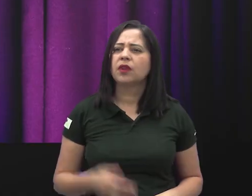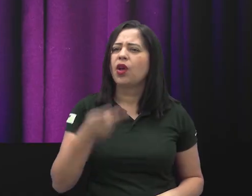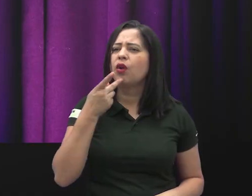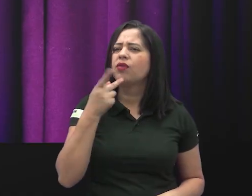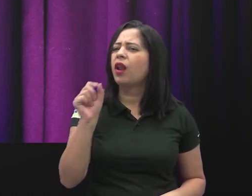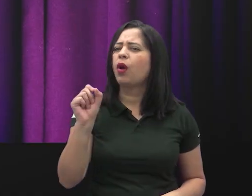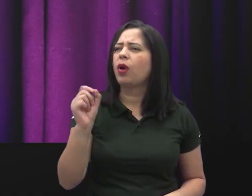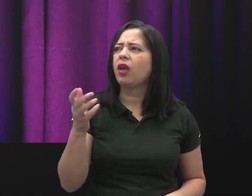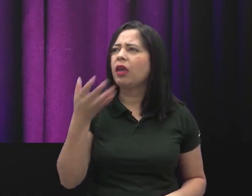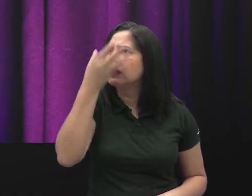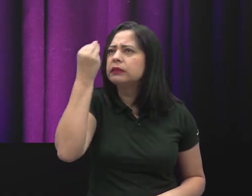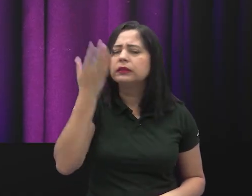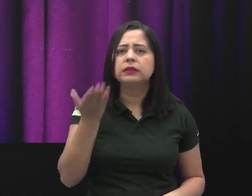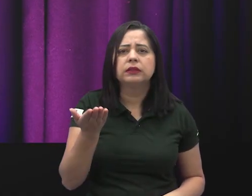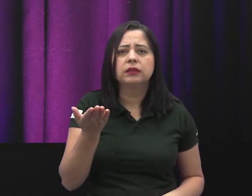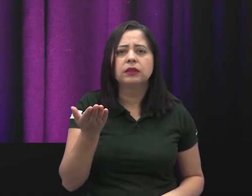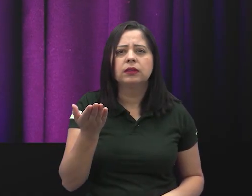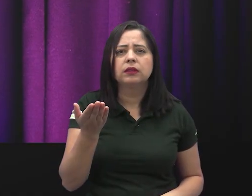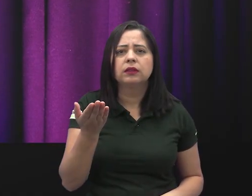Mas do que eu estava falando mesmo?